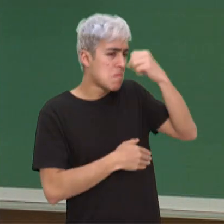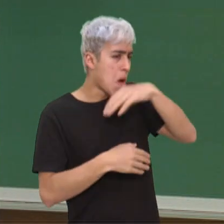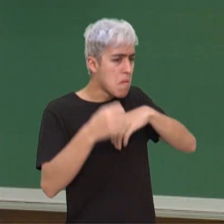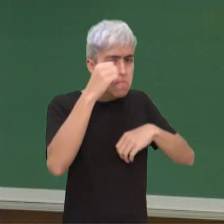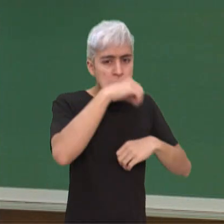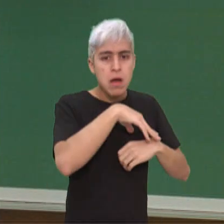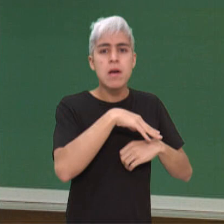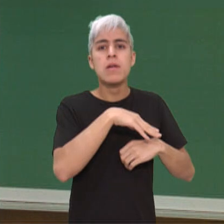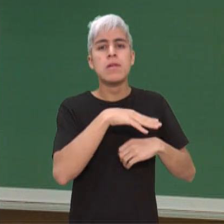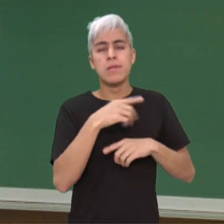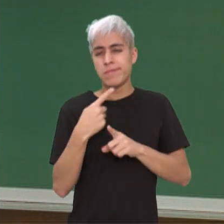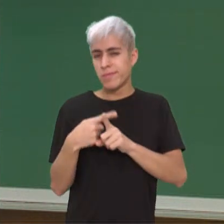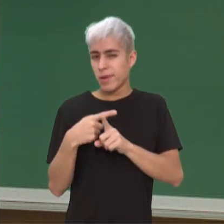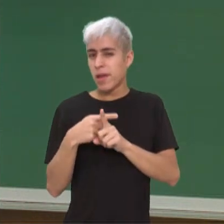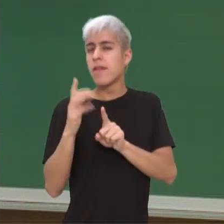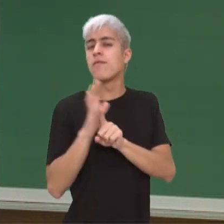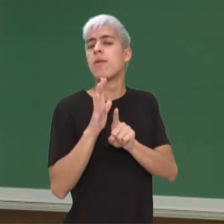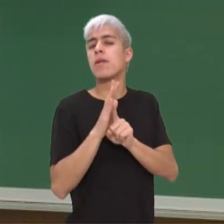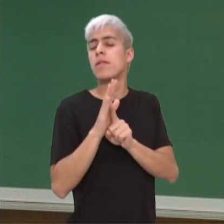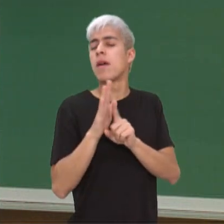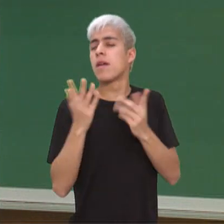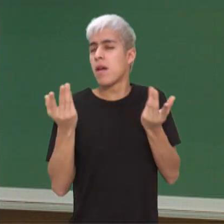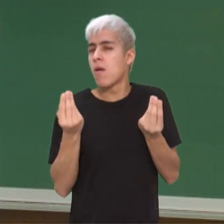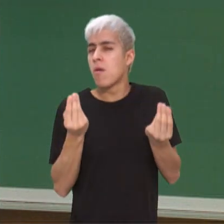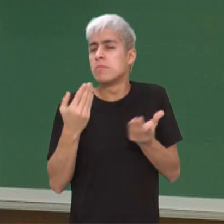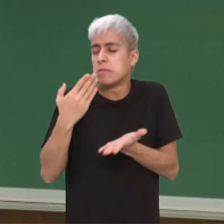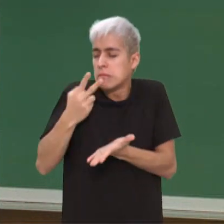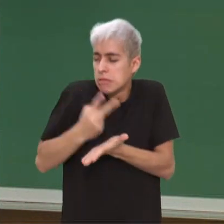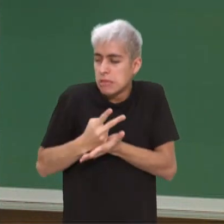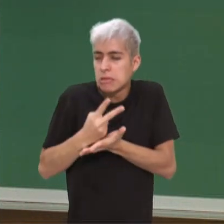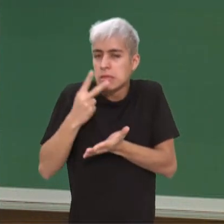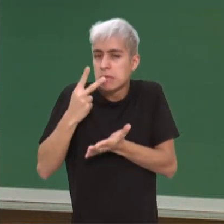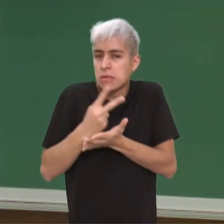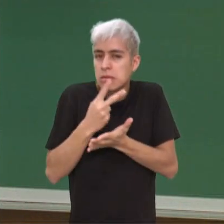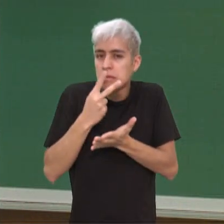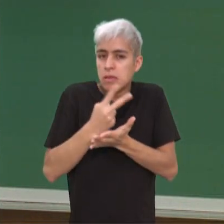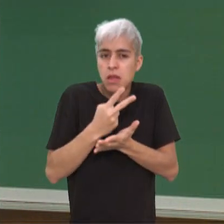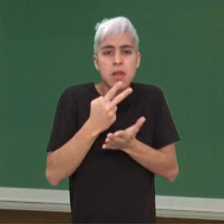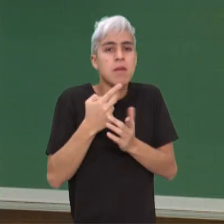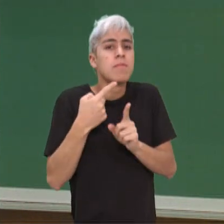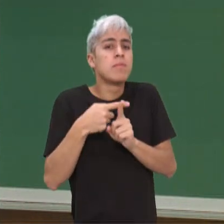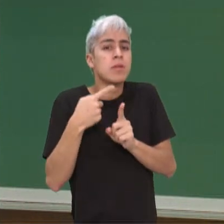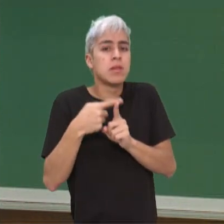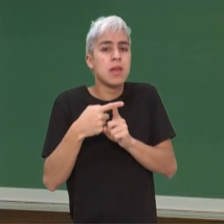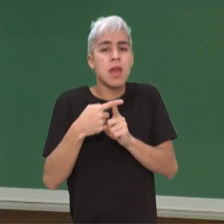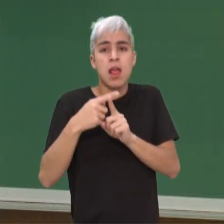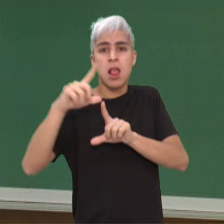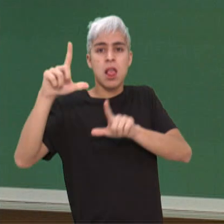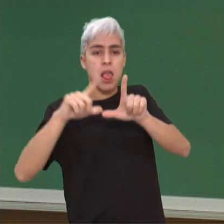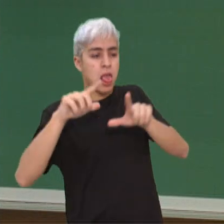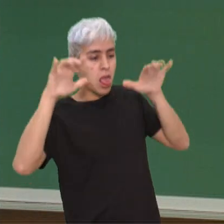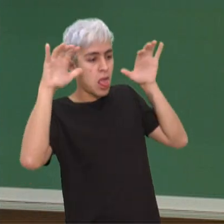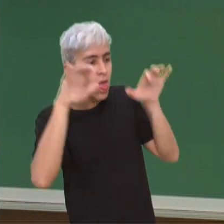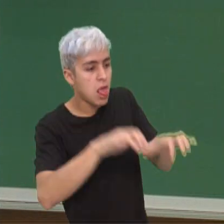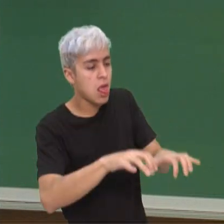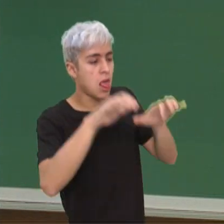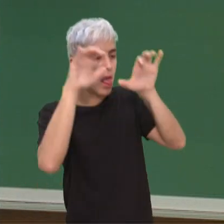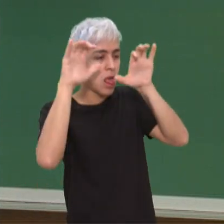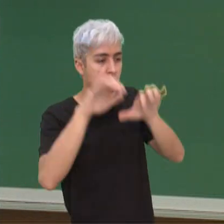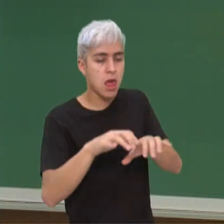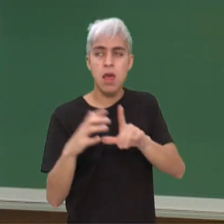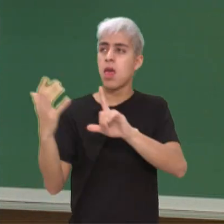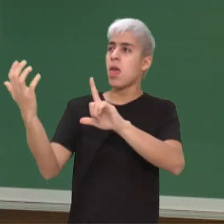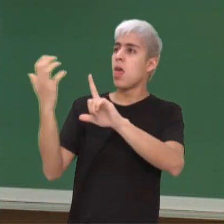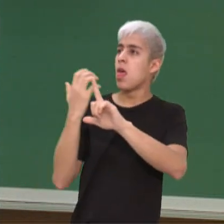é incentivado periodicamente, né, pela a grande mídia, que vai